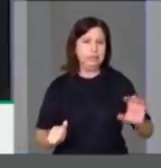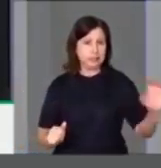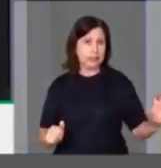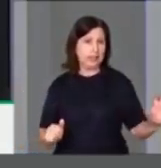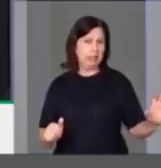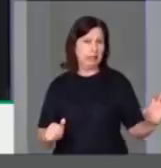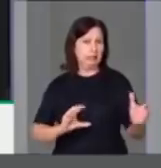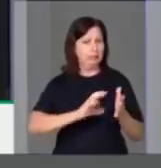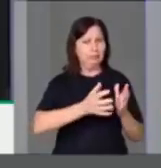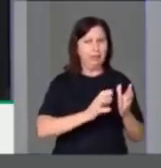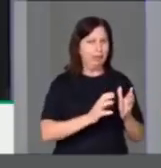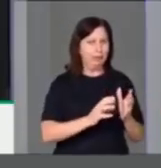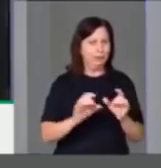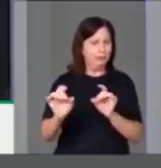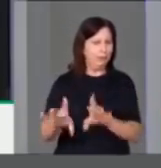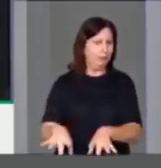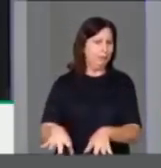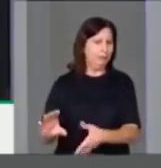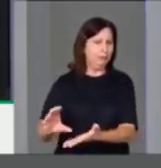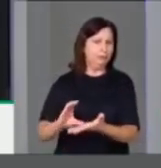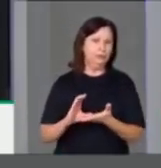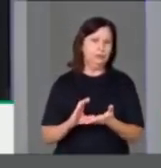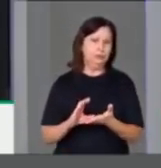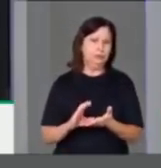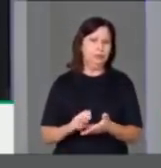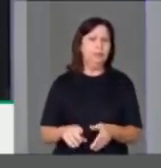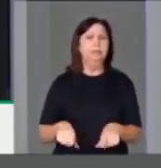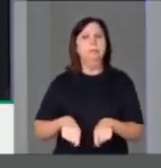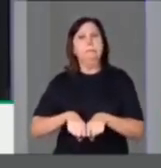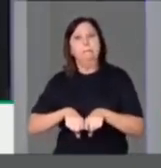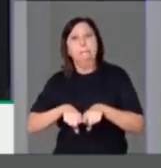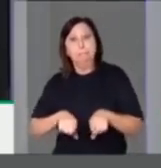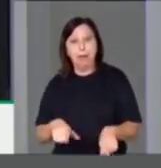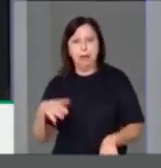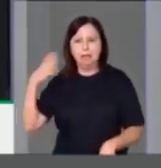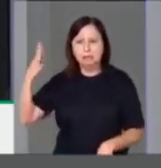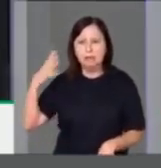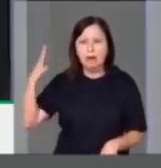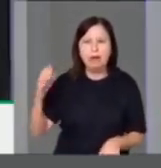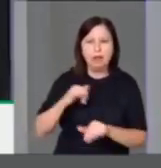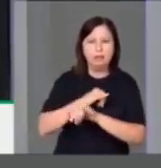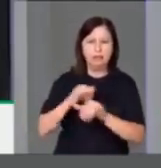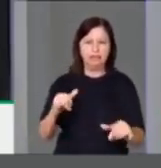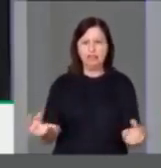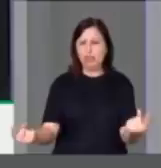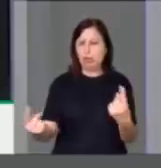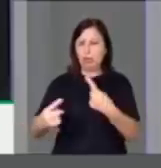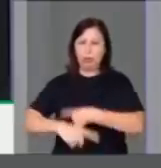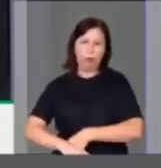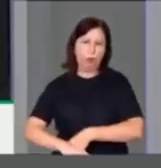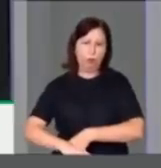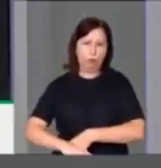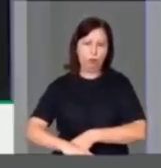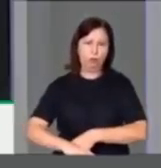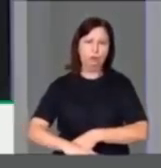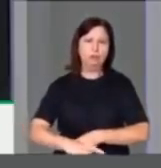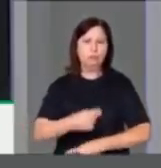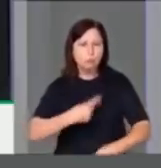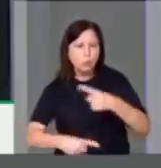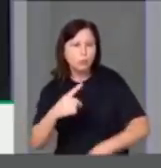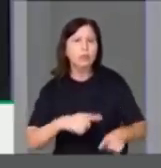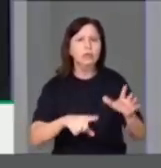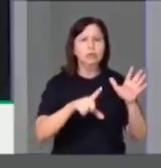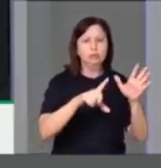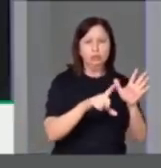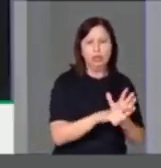social, ainda vociferam contra a reforma previdenciária, falando que a reforma da Previdência é para tirar dinheiro do